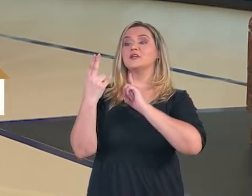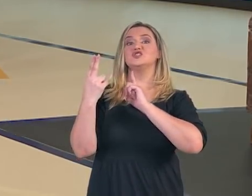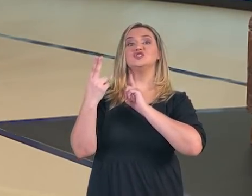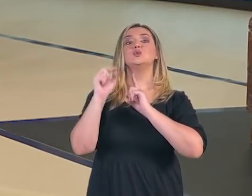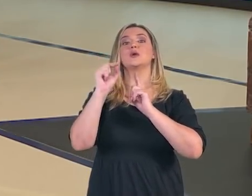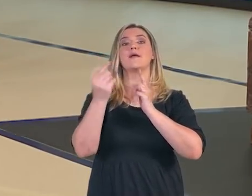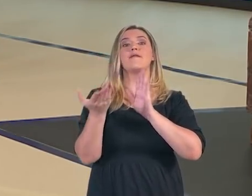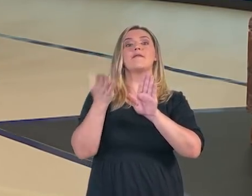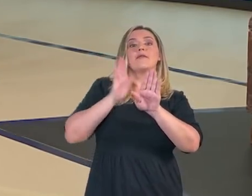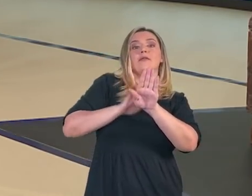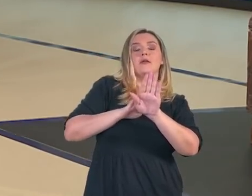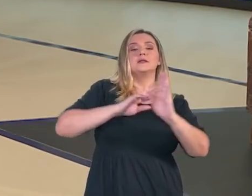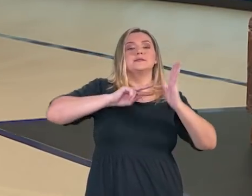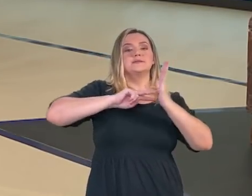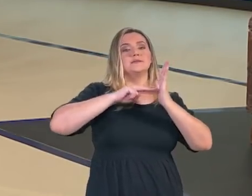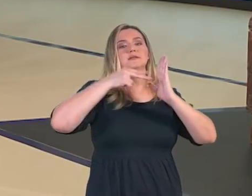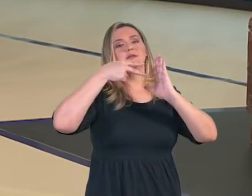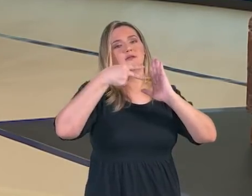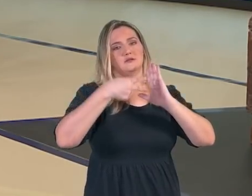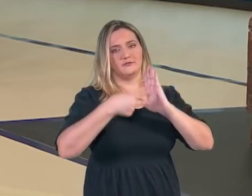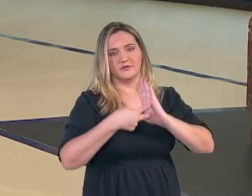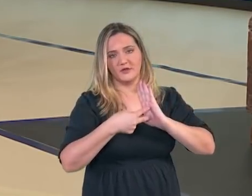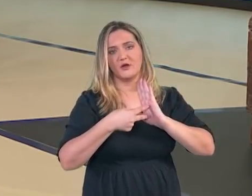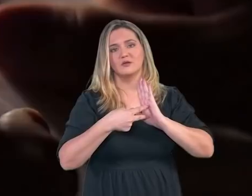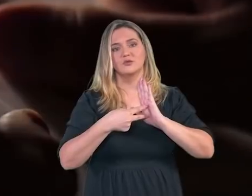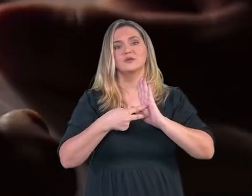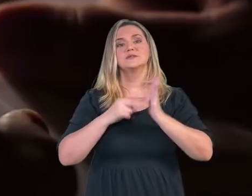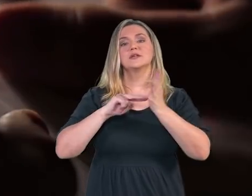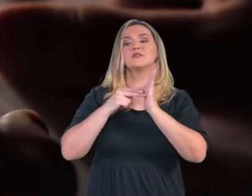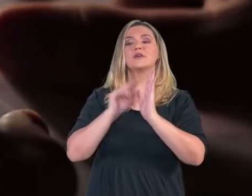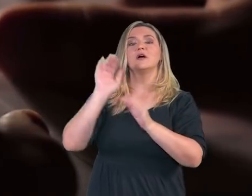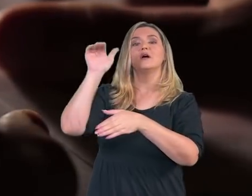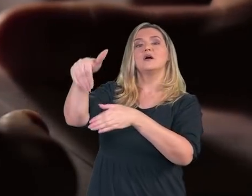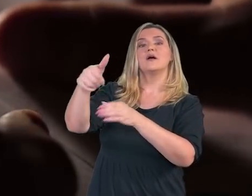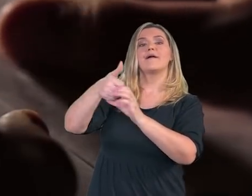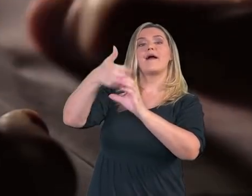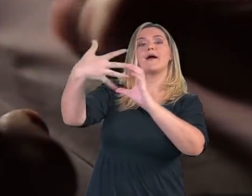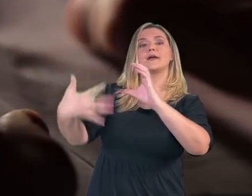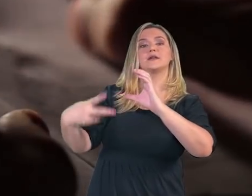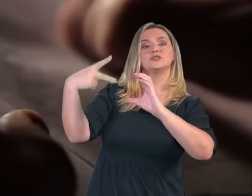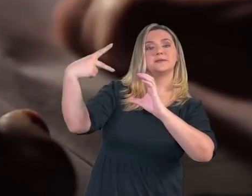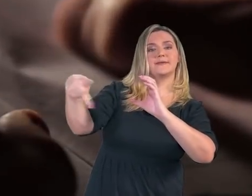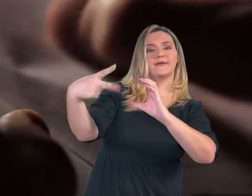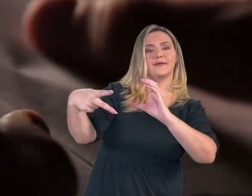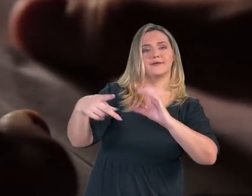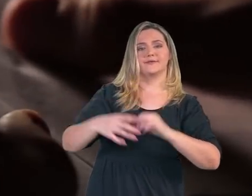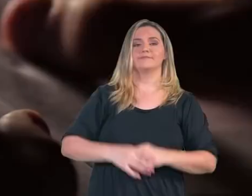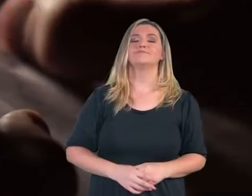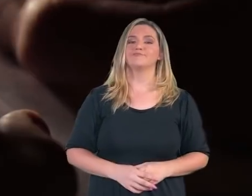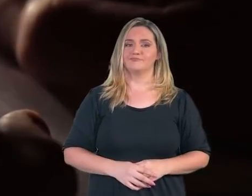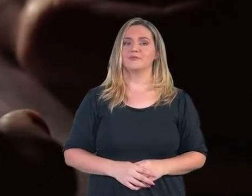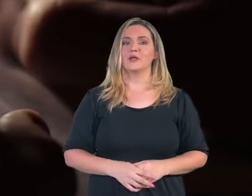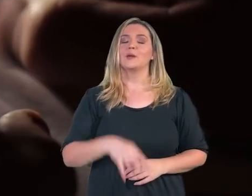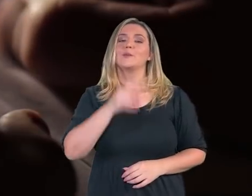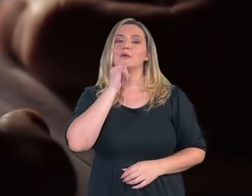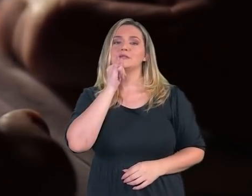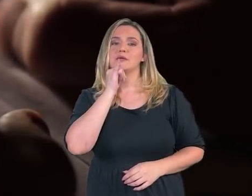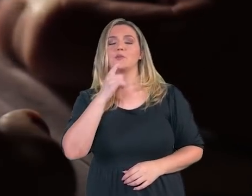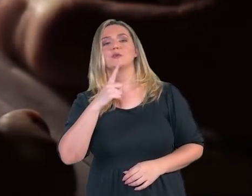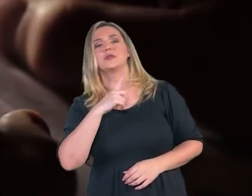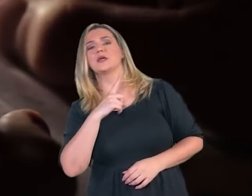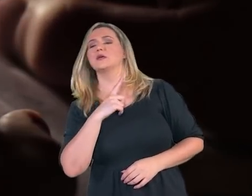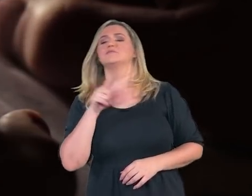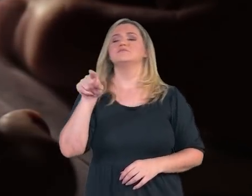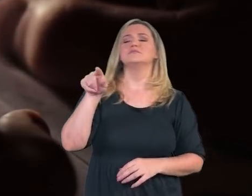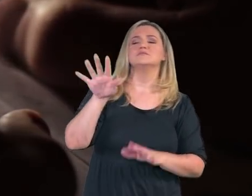significados, informações sobre a essência do indivíduo. Observando os termos usados pelos antigos, assim como os